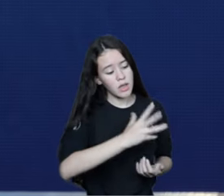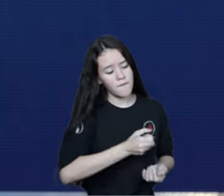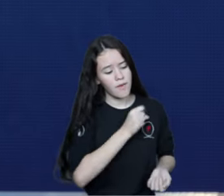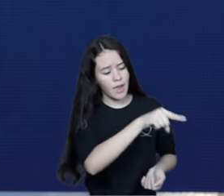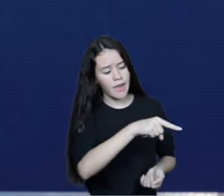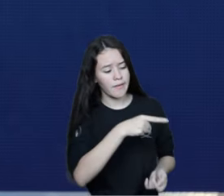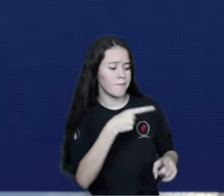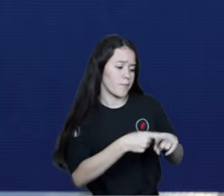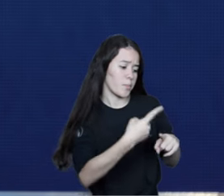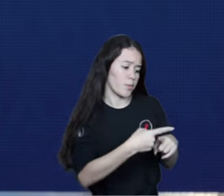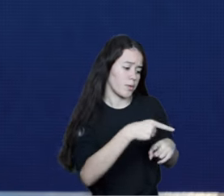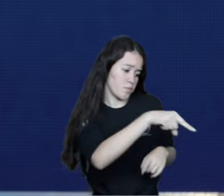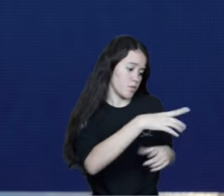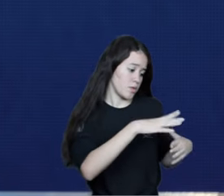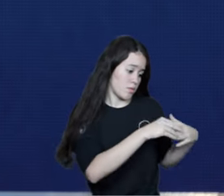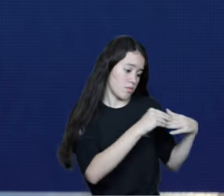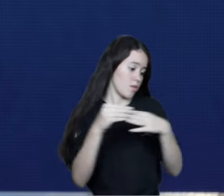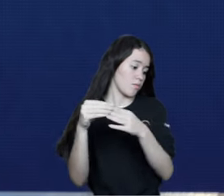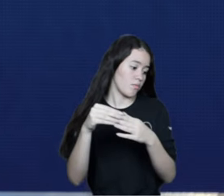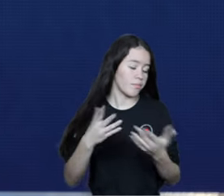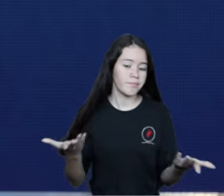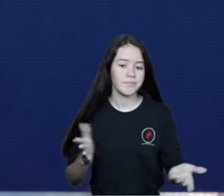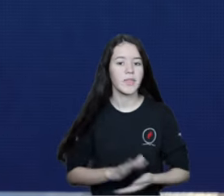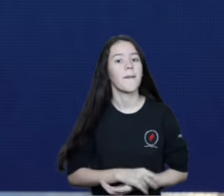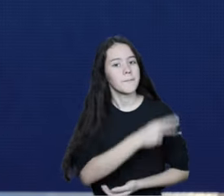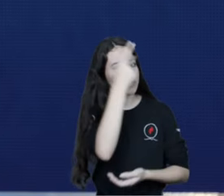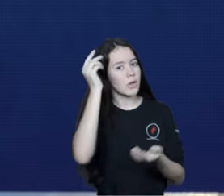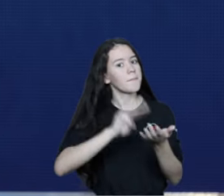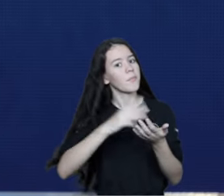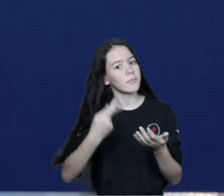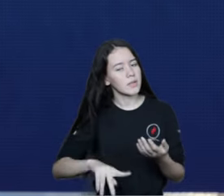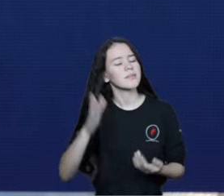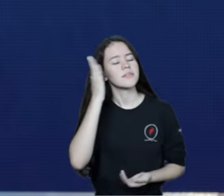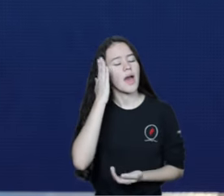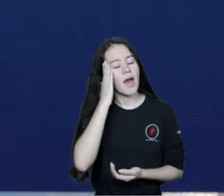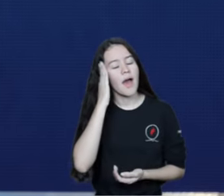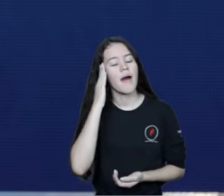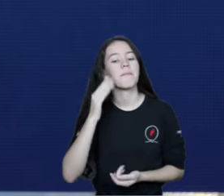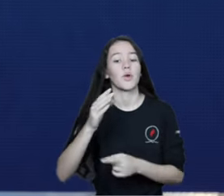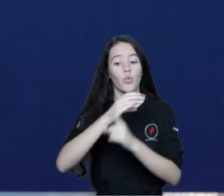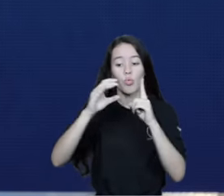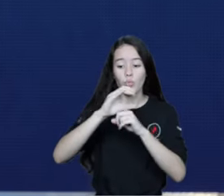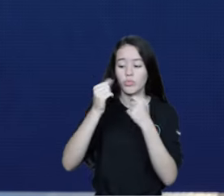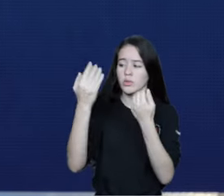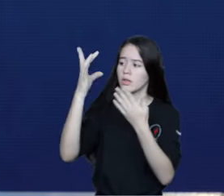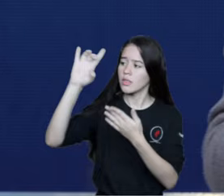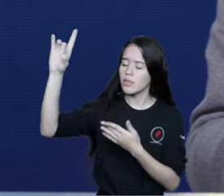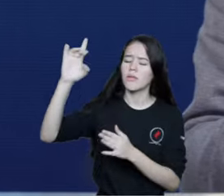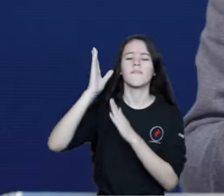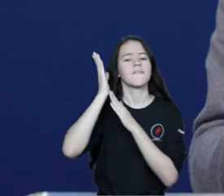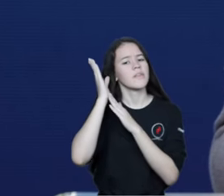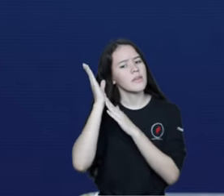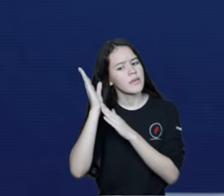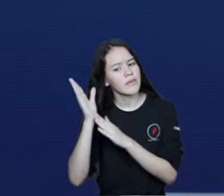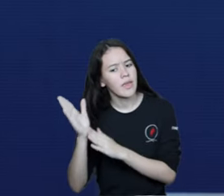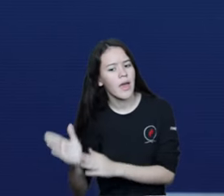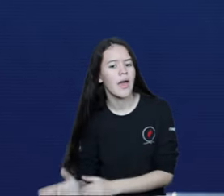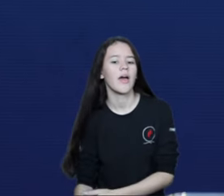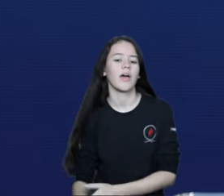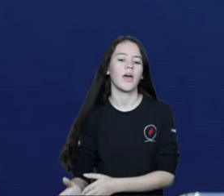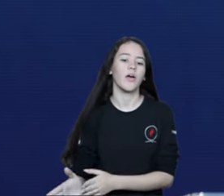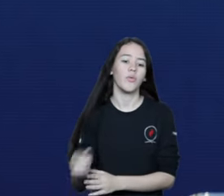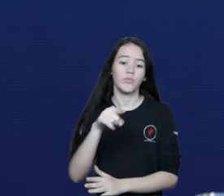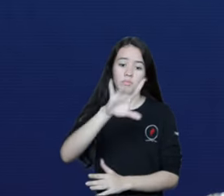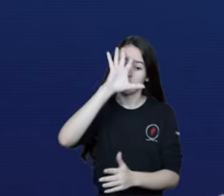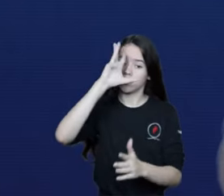quem é membro aqui dessa igreja sabe que quem presta um culto a Deus seja fiel aquilo que você